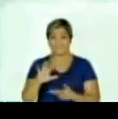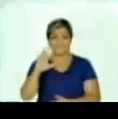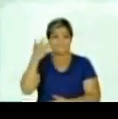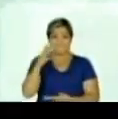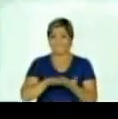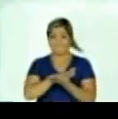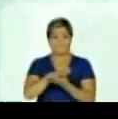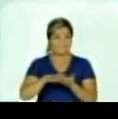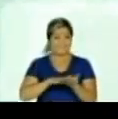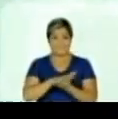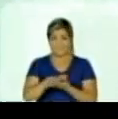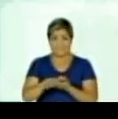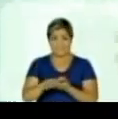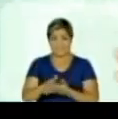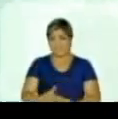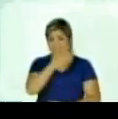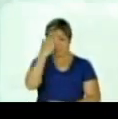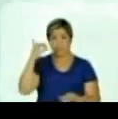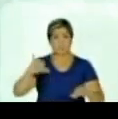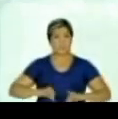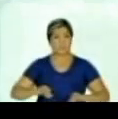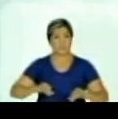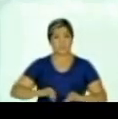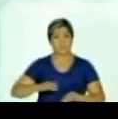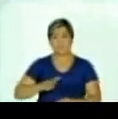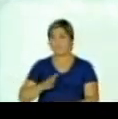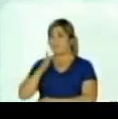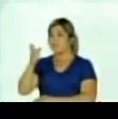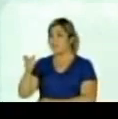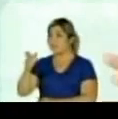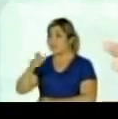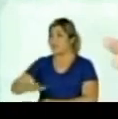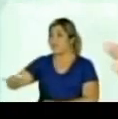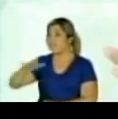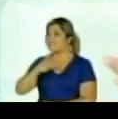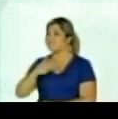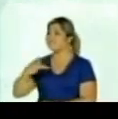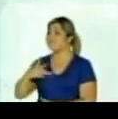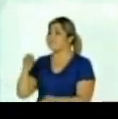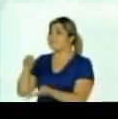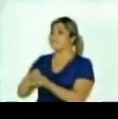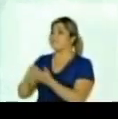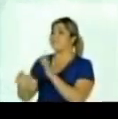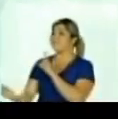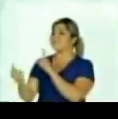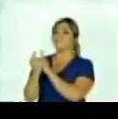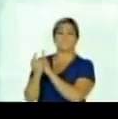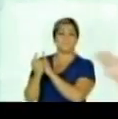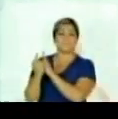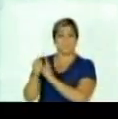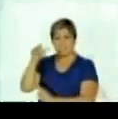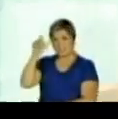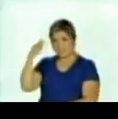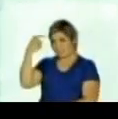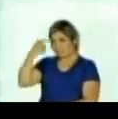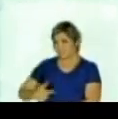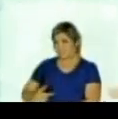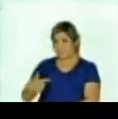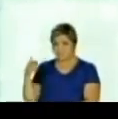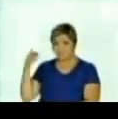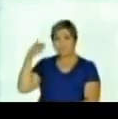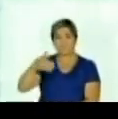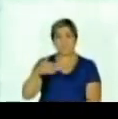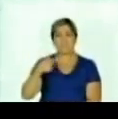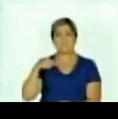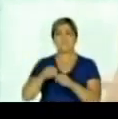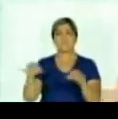no tamanho que São Paulo quer e merece. Todo mundo já conhece o Russomano, defendeu o consumidor. Conhece toda